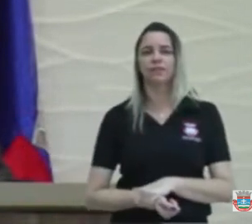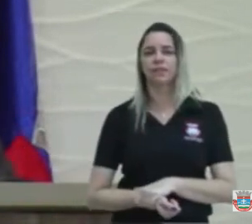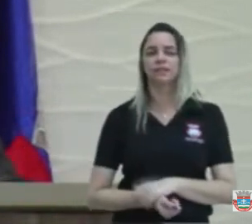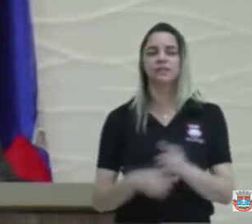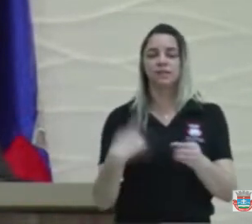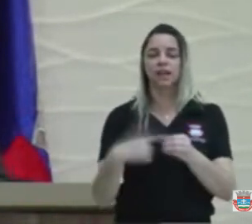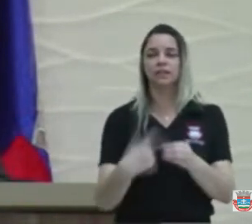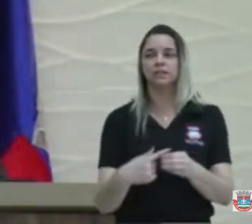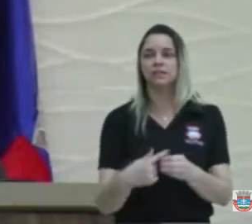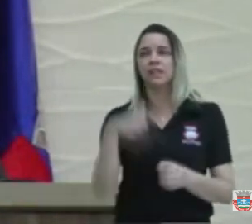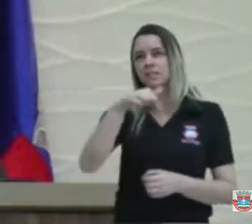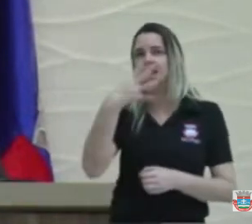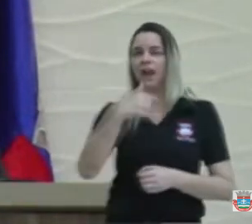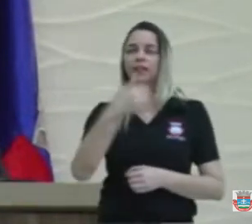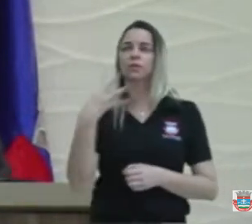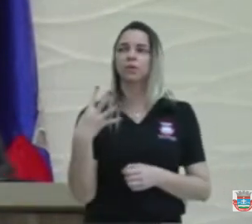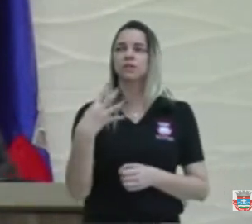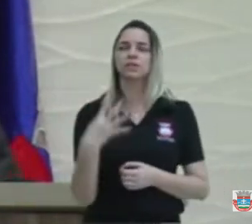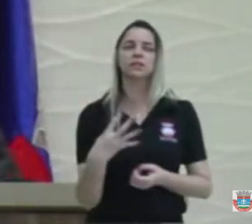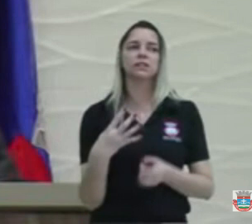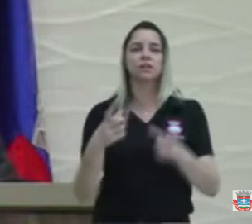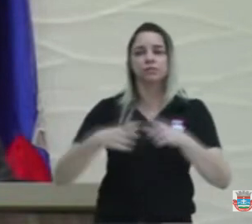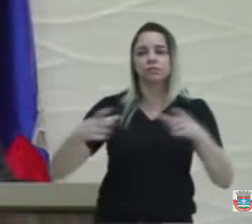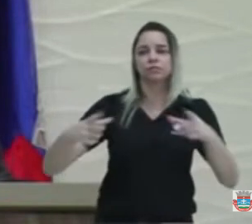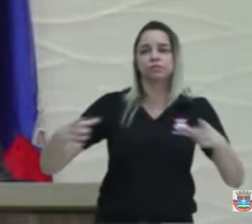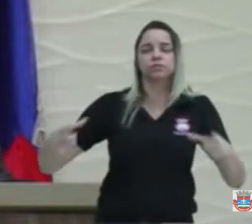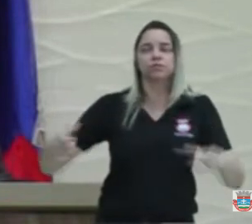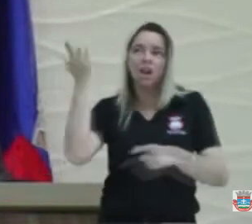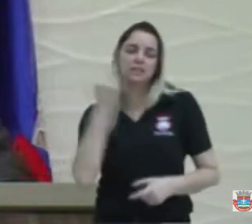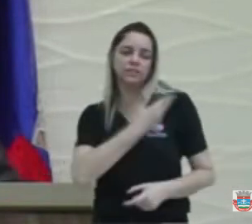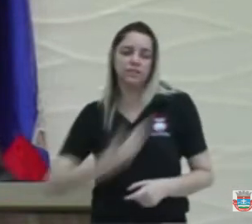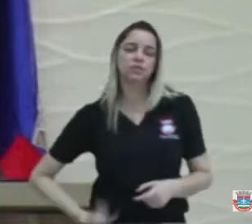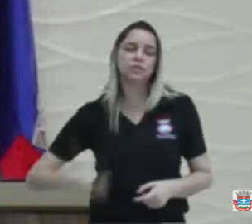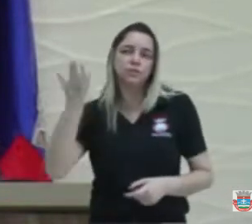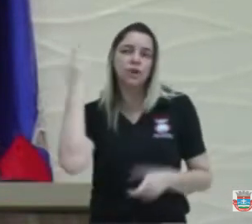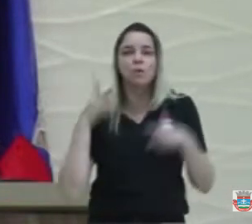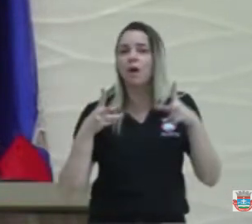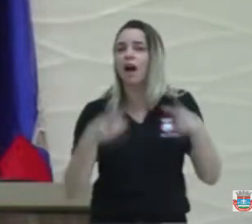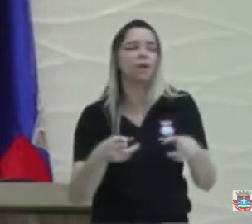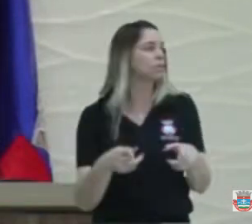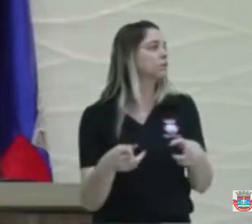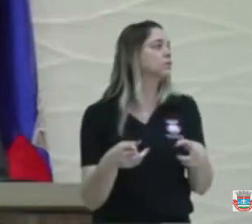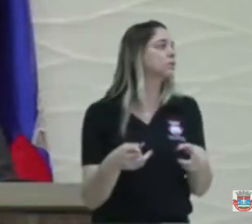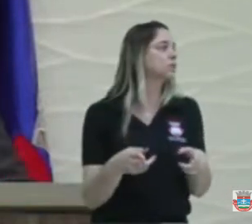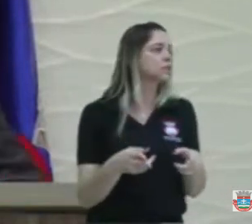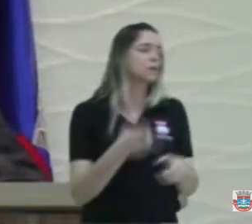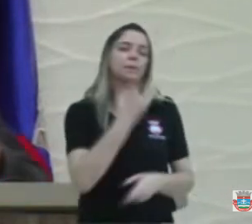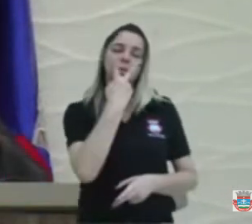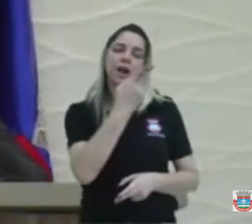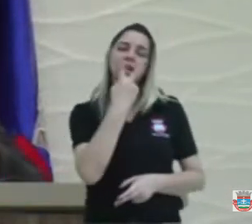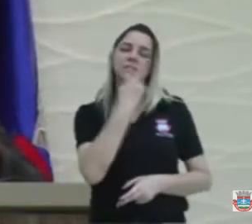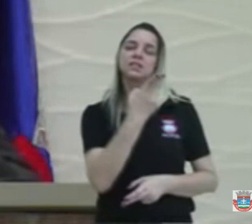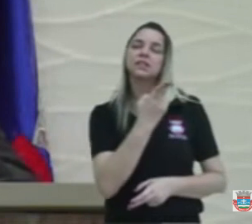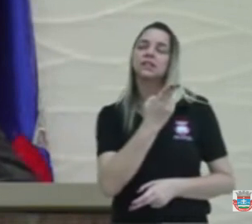quilômetros quadrados, que muita gente hoje diz que é grande, mas na gestão anterior era do mesmo tamanho. E parece que a gestão, que